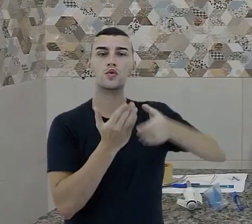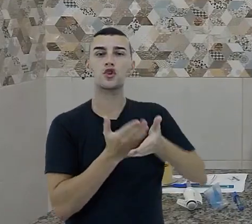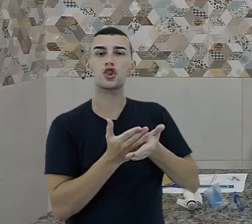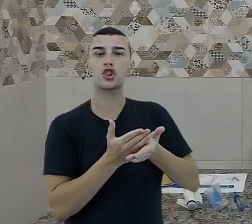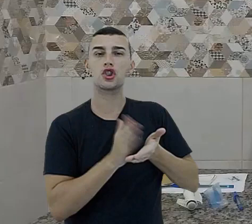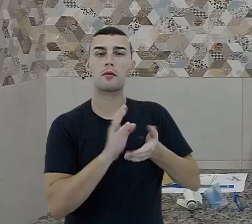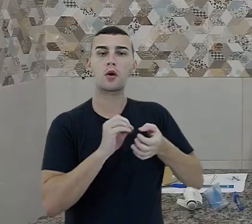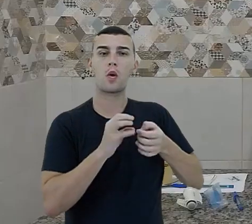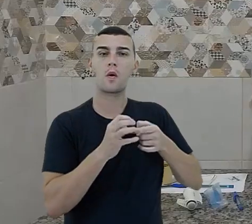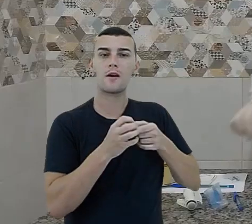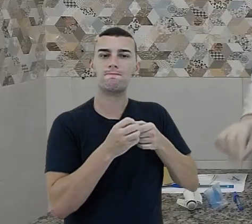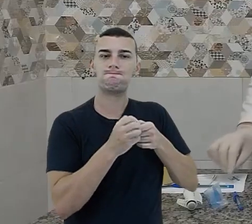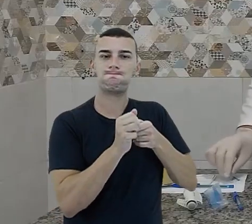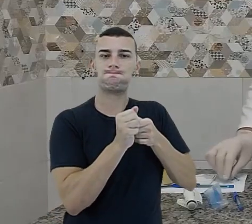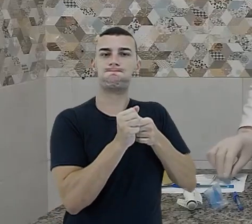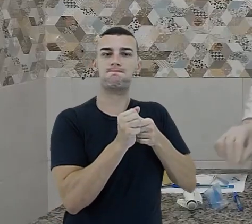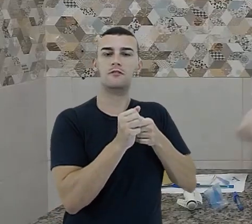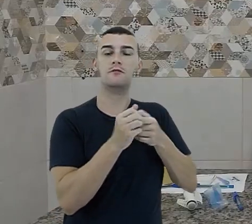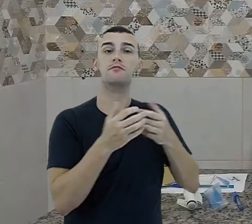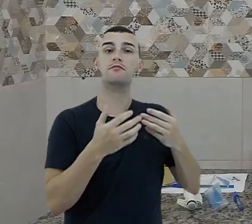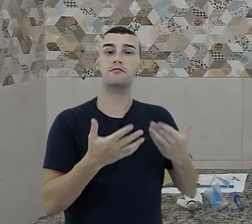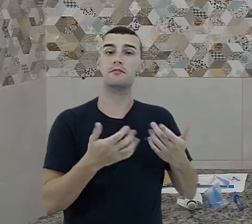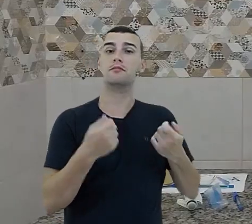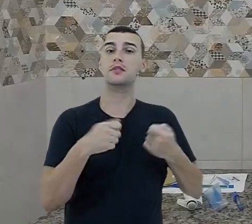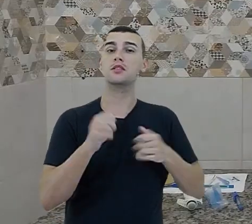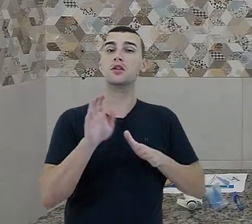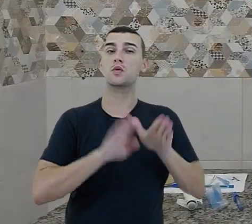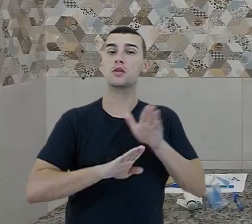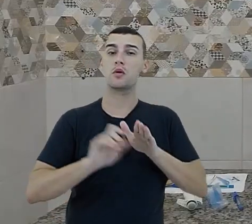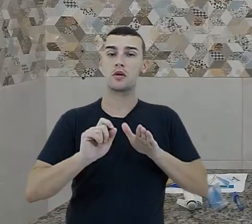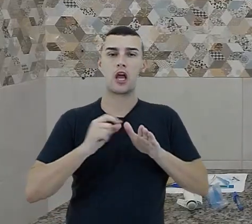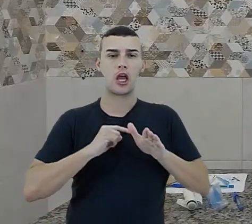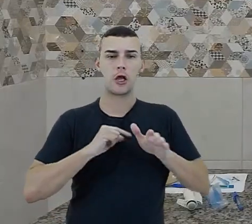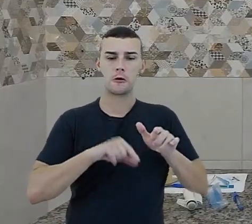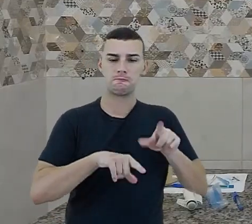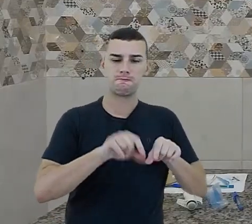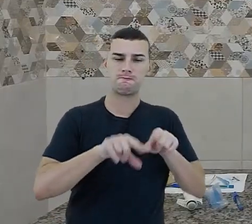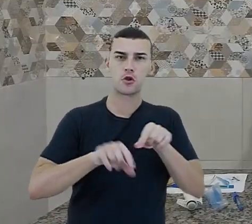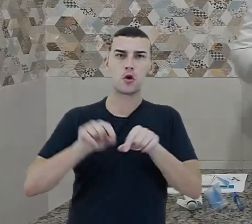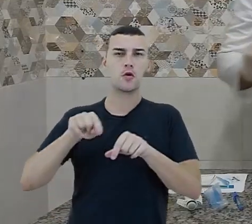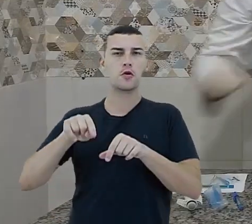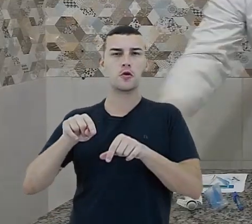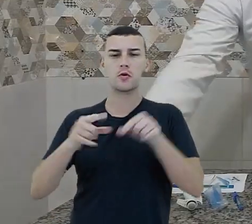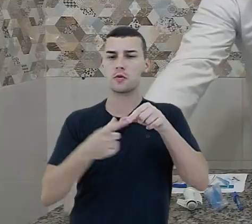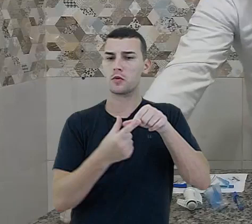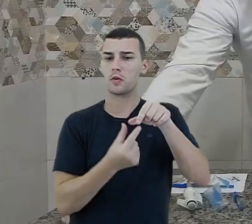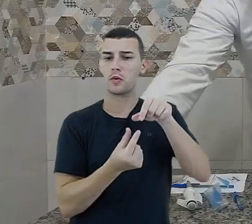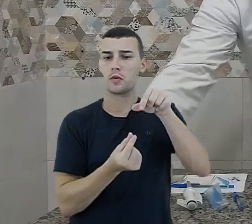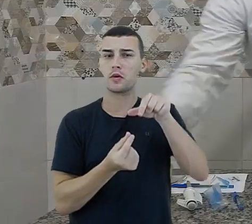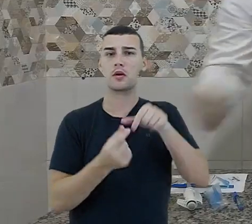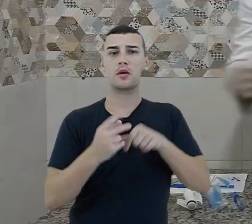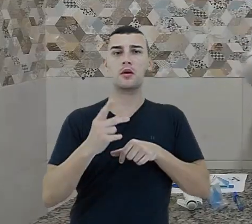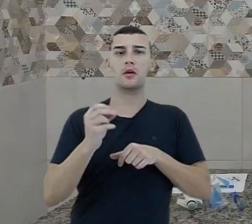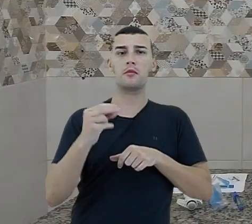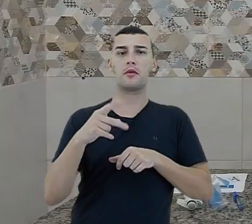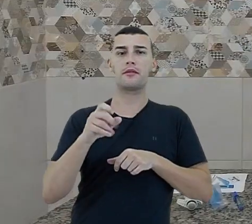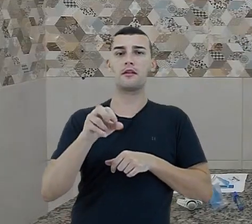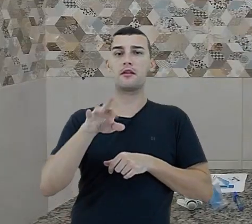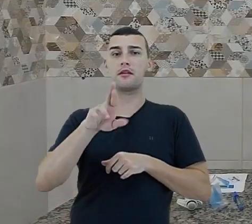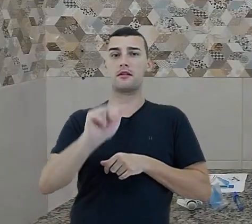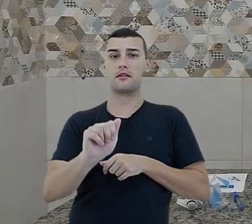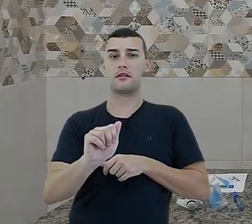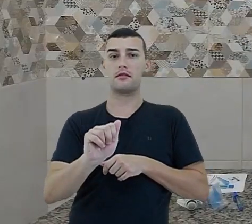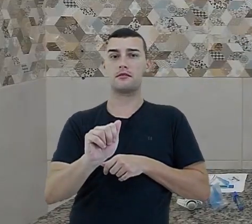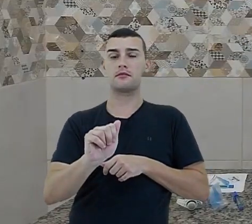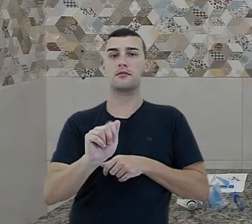ficar sobrando ou ela vai ficar muito apertada. Então eu tenho que ter o cuidado de escolher a ponteira correta na utilização da